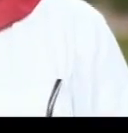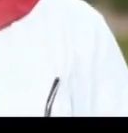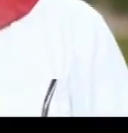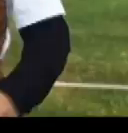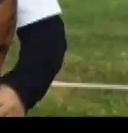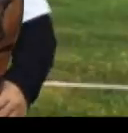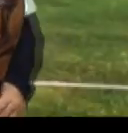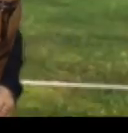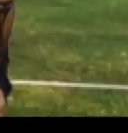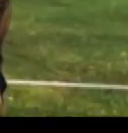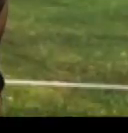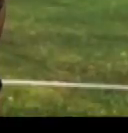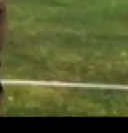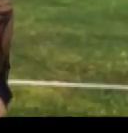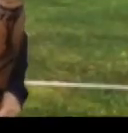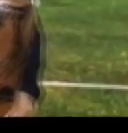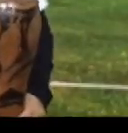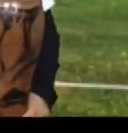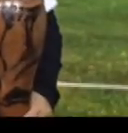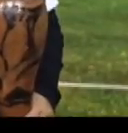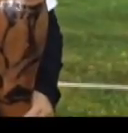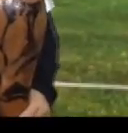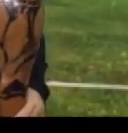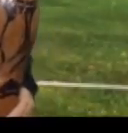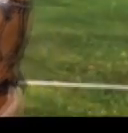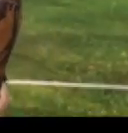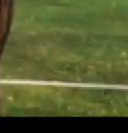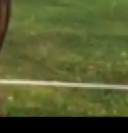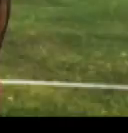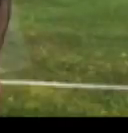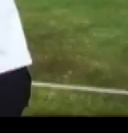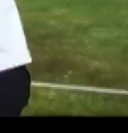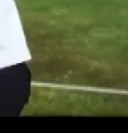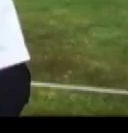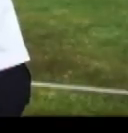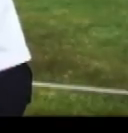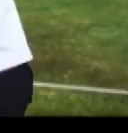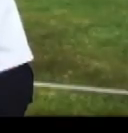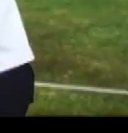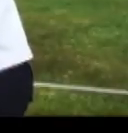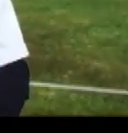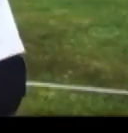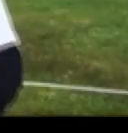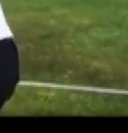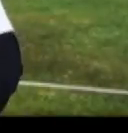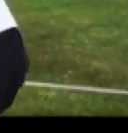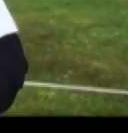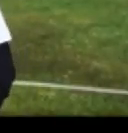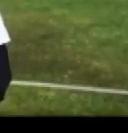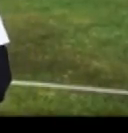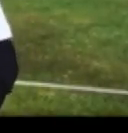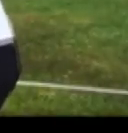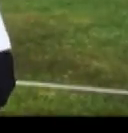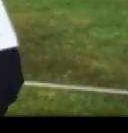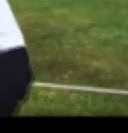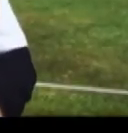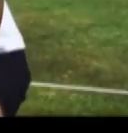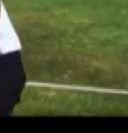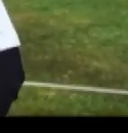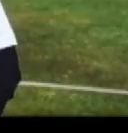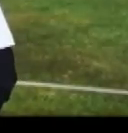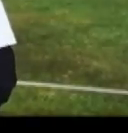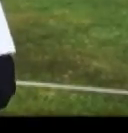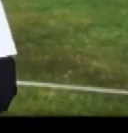em erva mate e moída da grossa. Agora, o que não me apetece é ver essa gurizada viciada